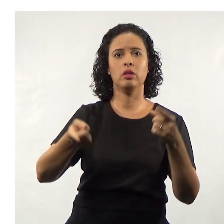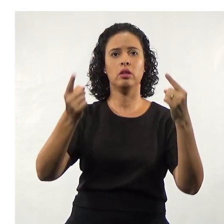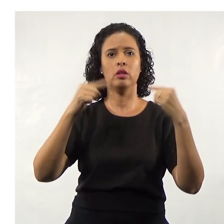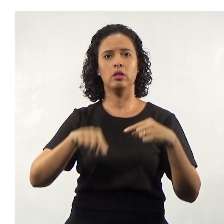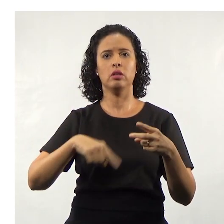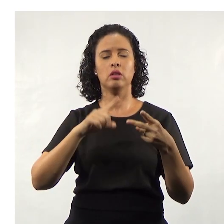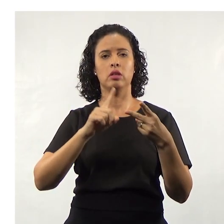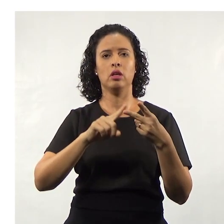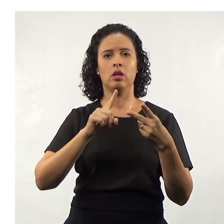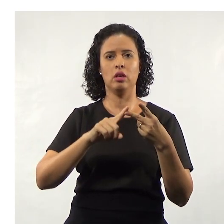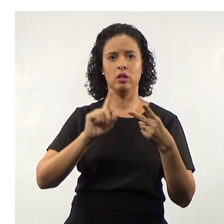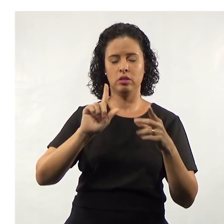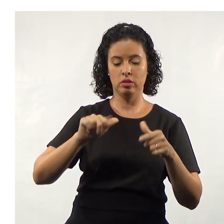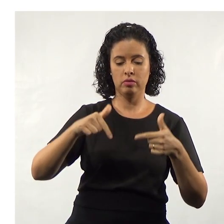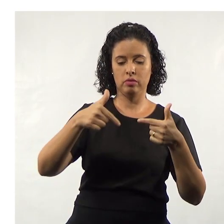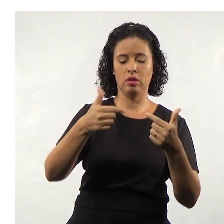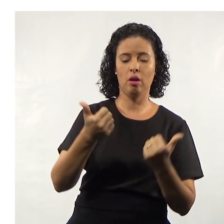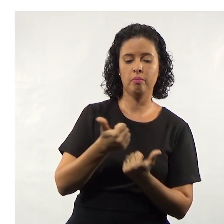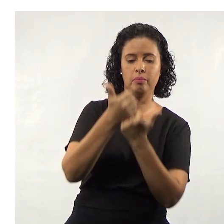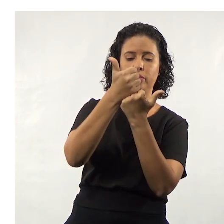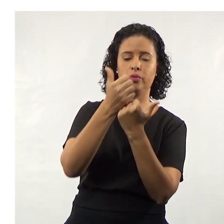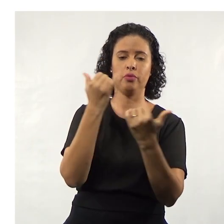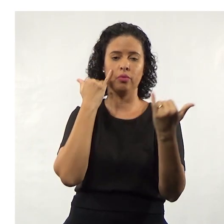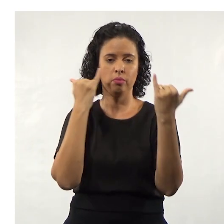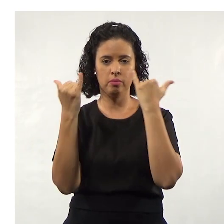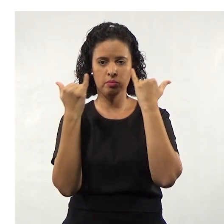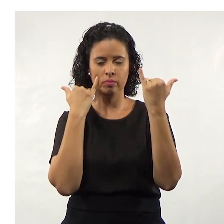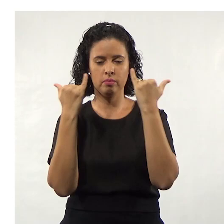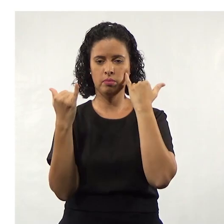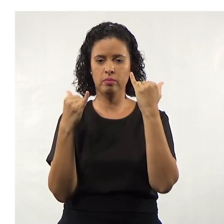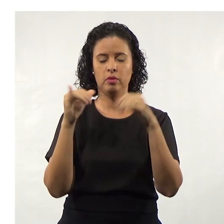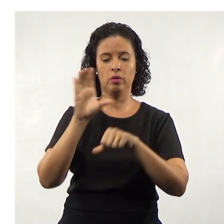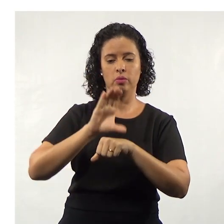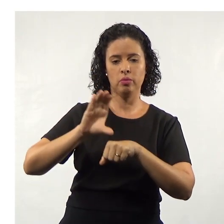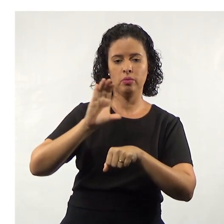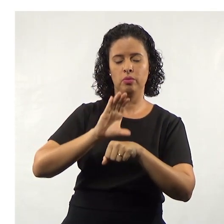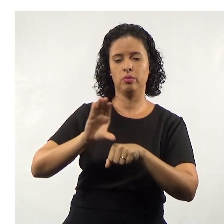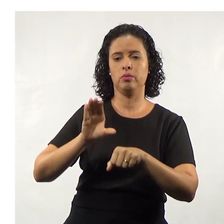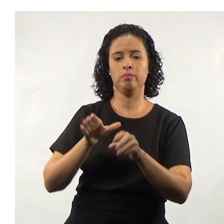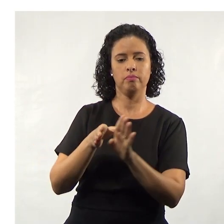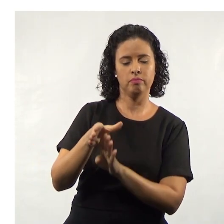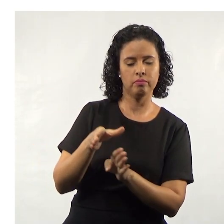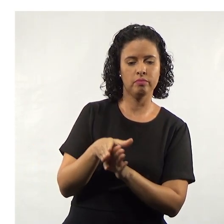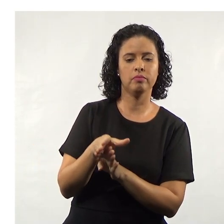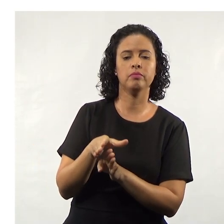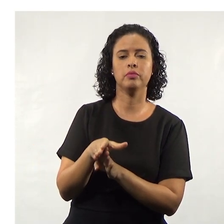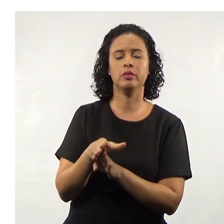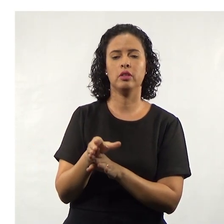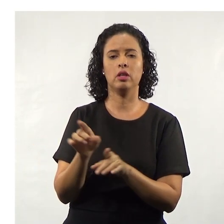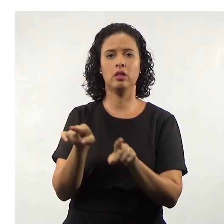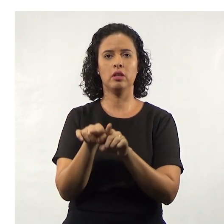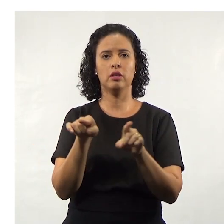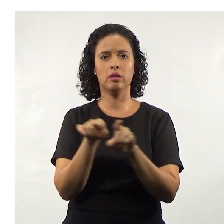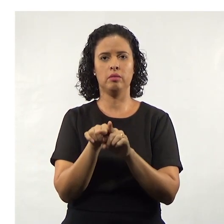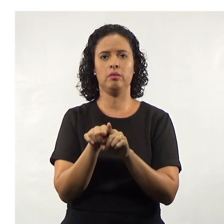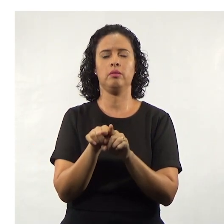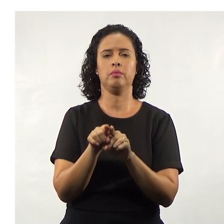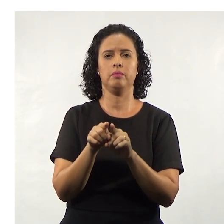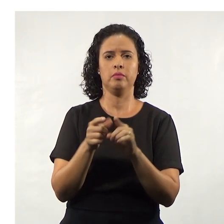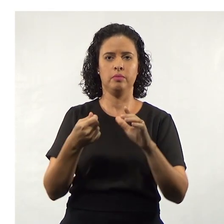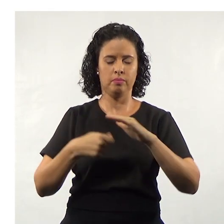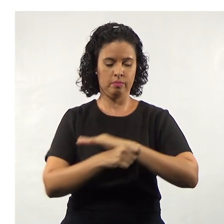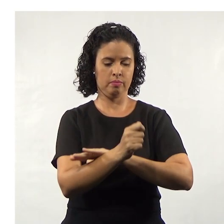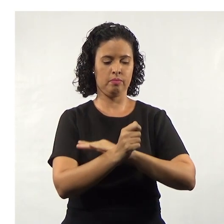serviço de apoio, geralmente inclui programas de informação, capacitação e consultoria, formas de financiar a criação e o desenvolvimento